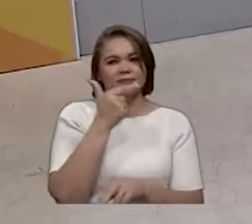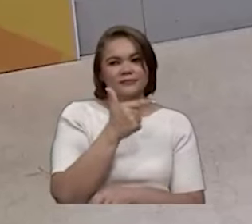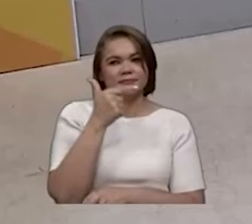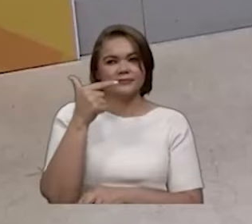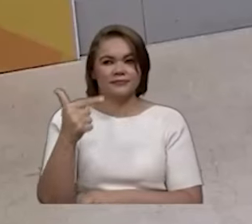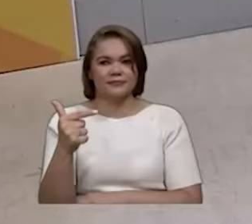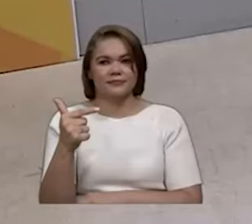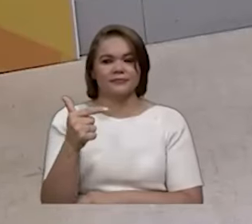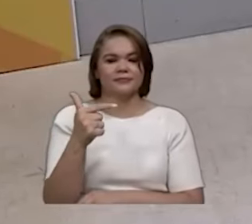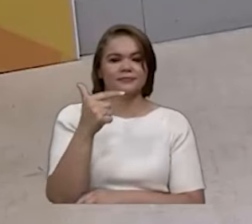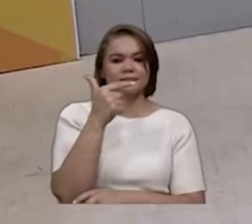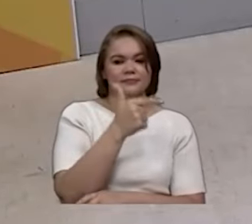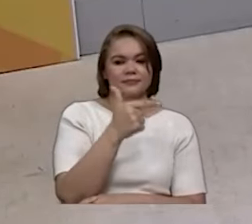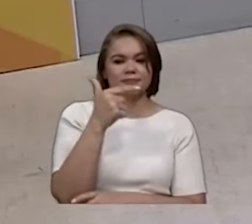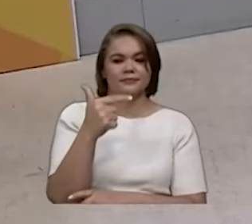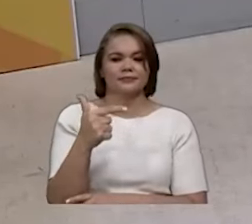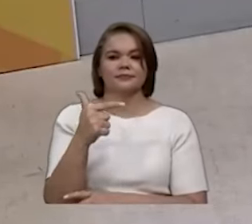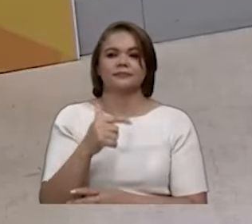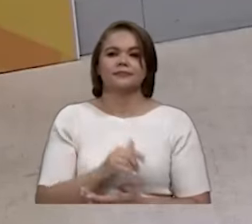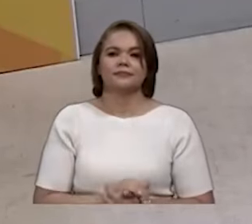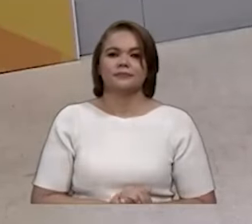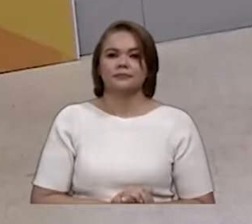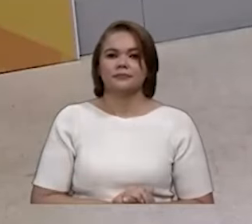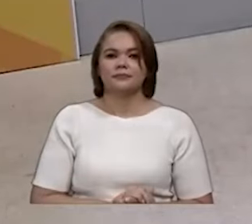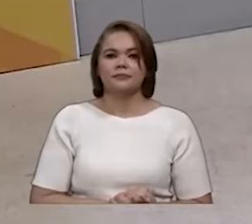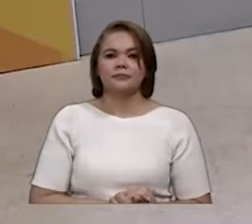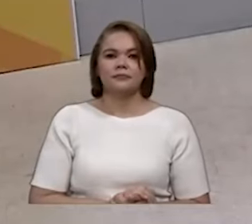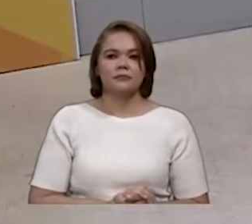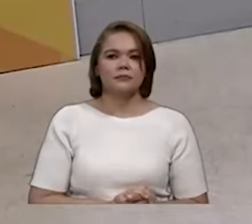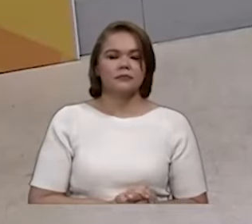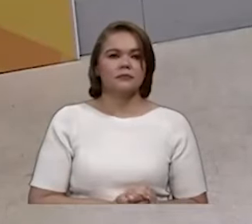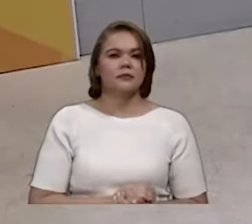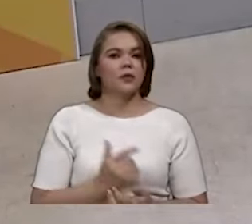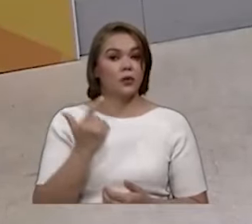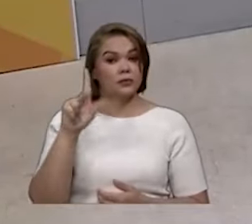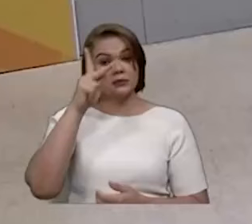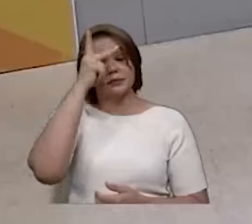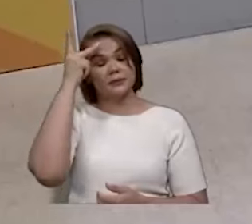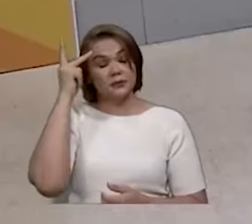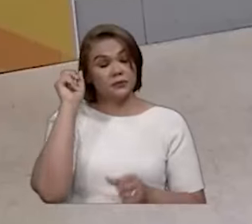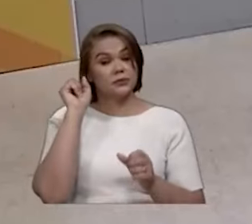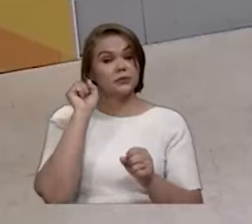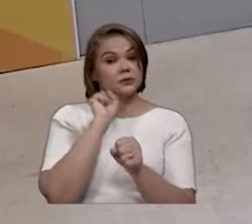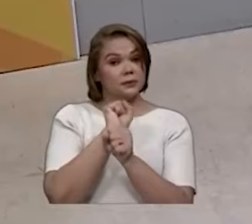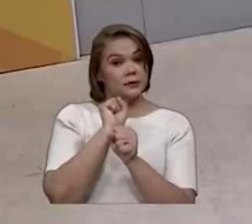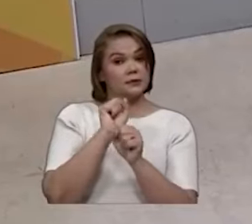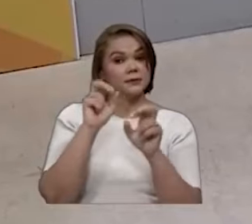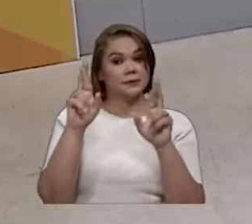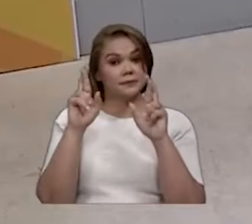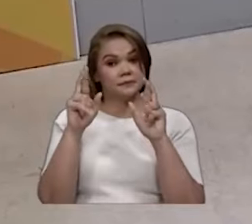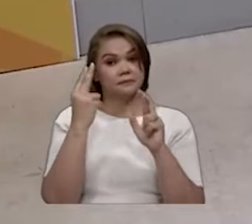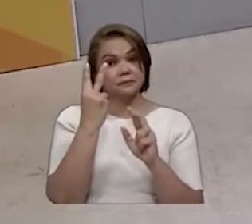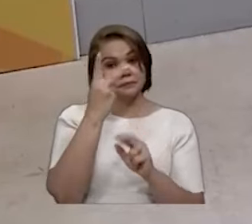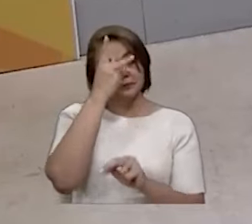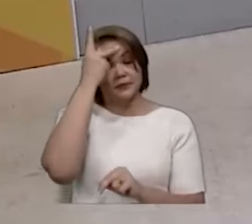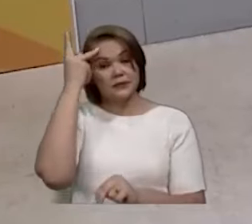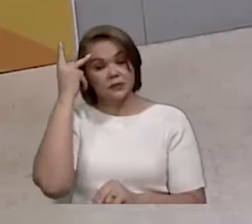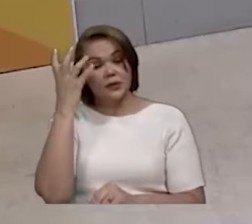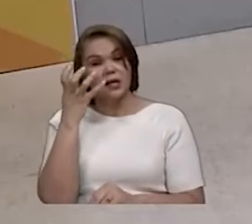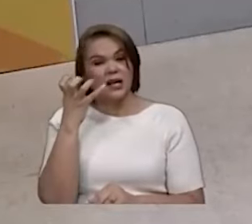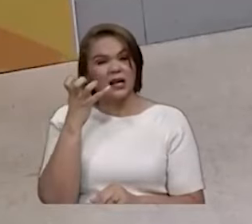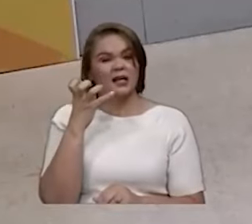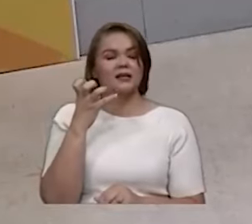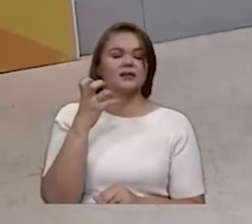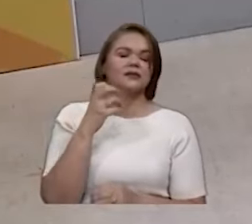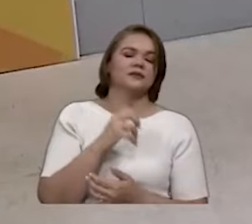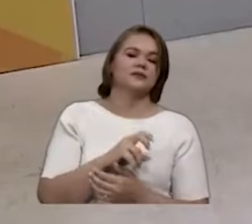22 saiu, hein? 22 saiu. Chegou mais alguém na disputa, dois títulos querendo o prêmio de 5 mil reais.